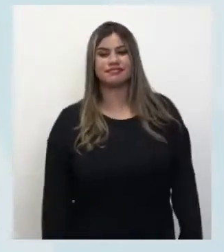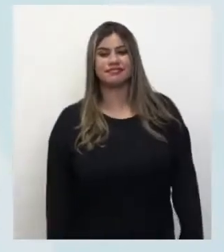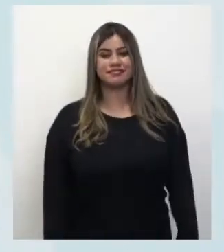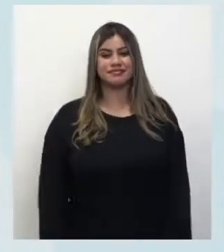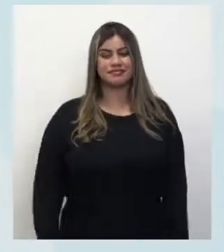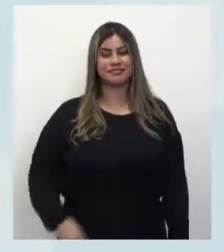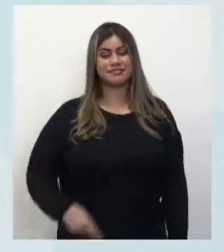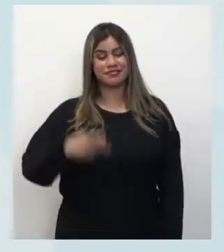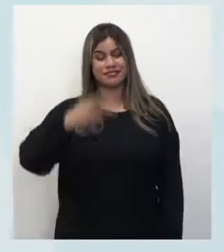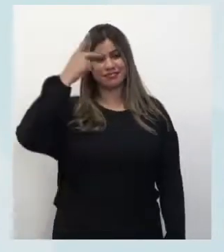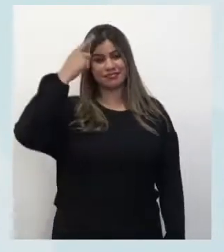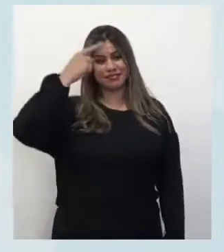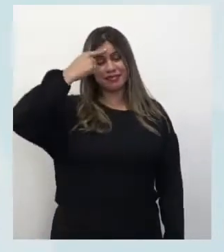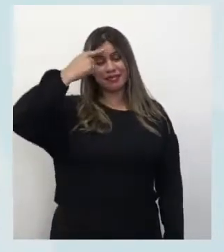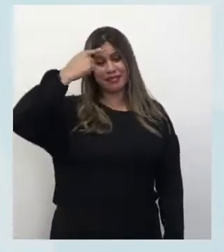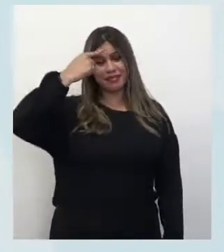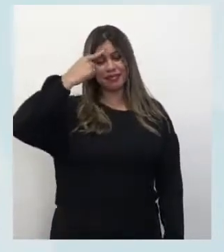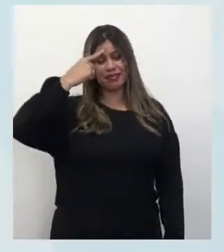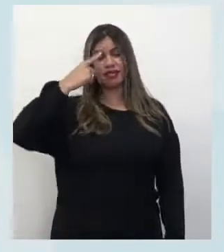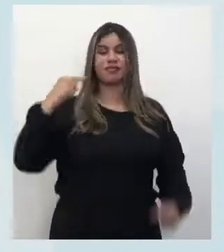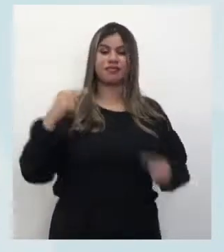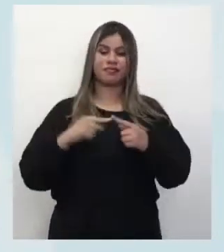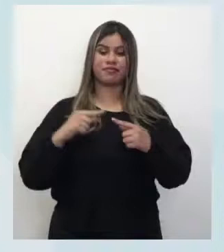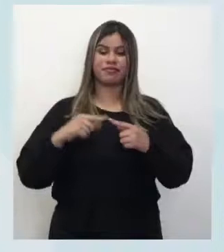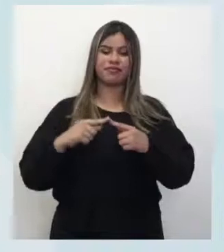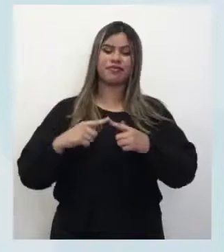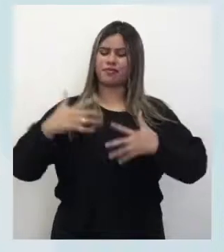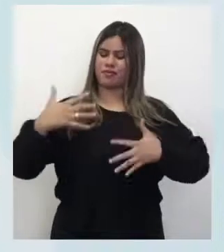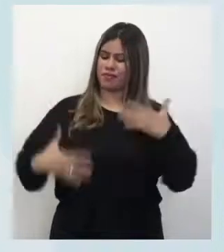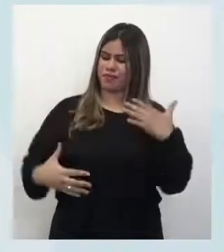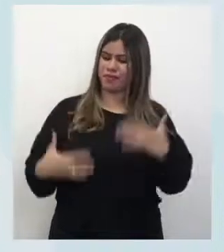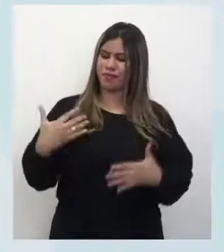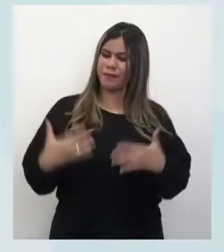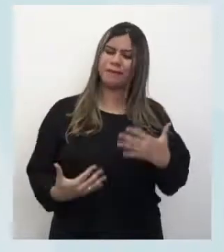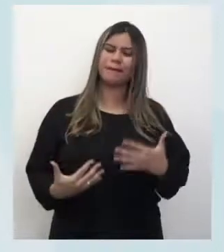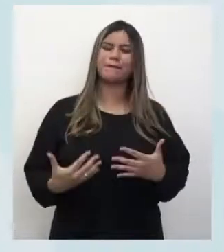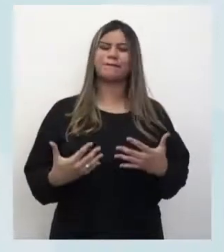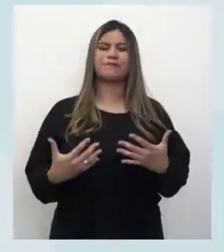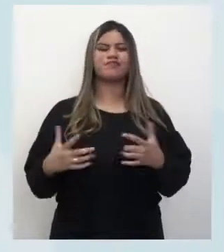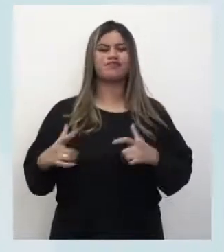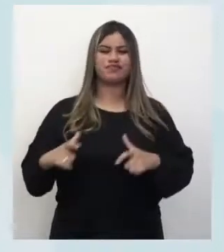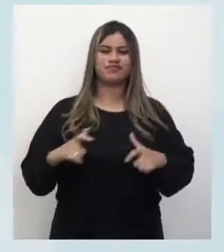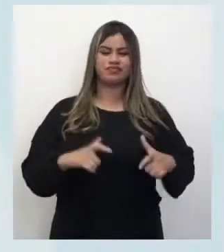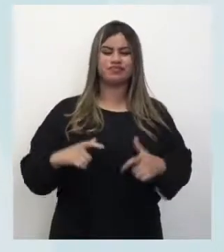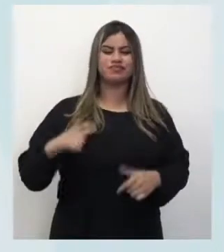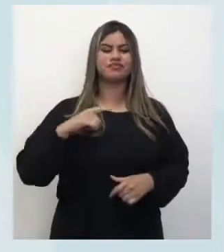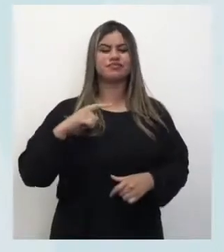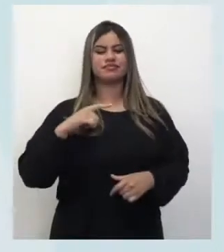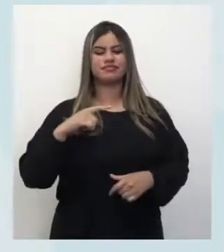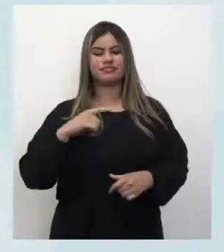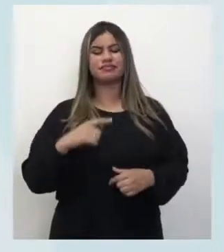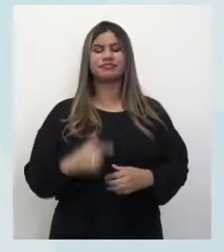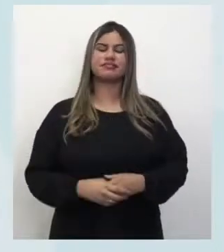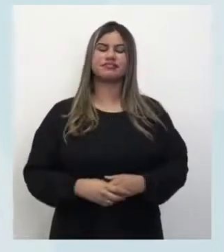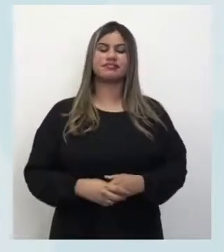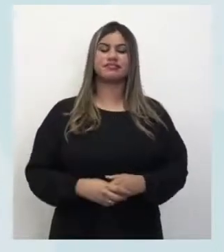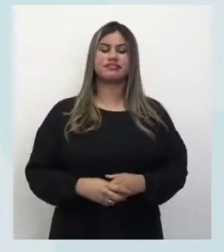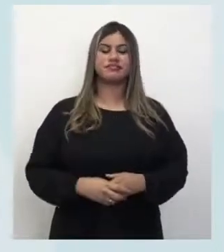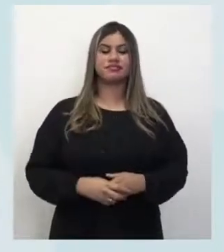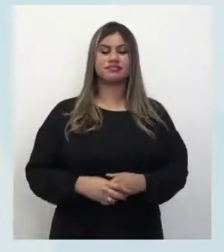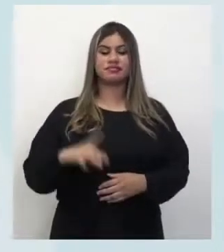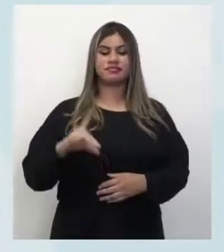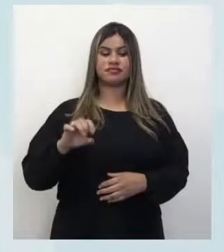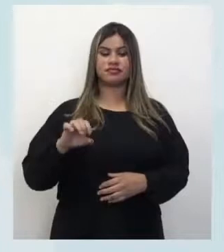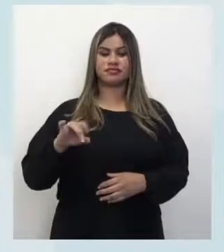uma coisa que ocupa espaço, uma coisa corpórea, um ente físico. Inclusive, Descartes,